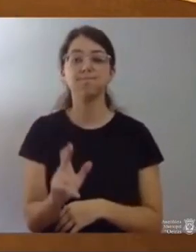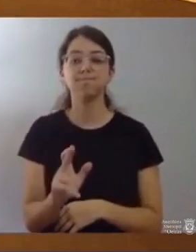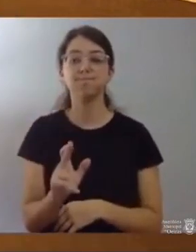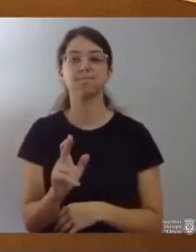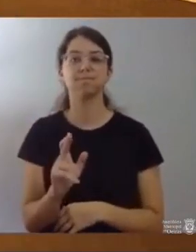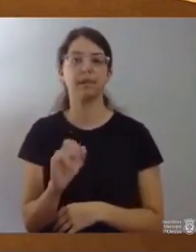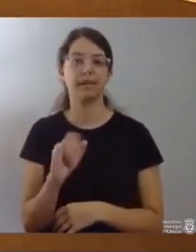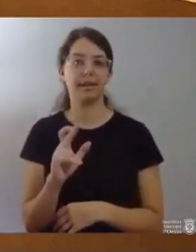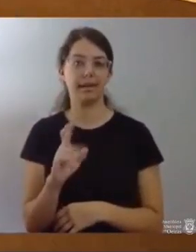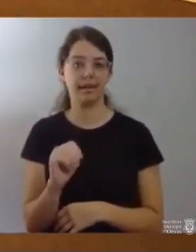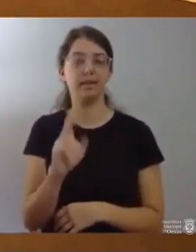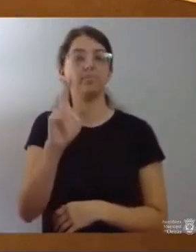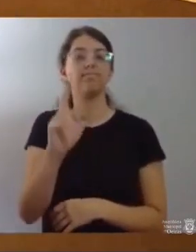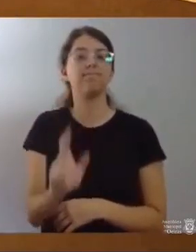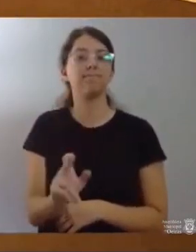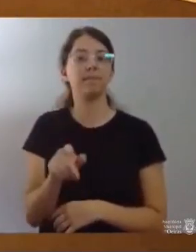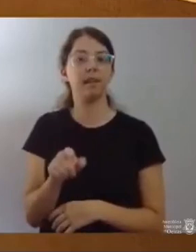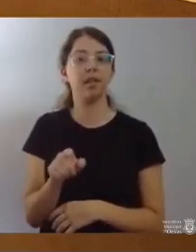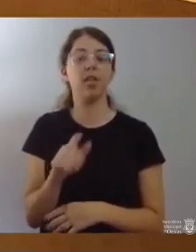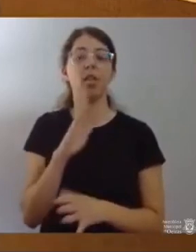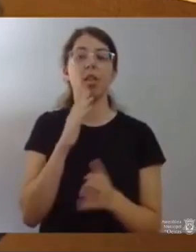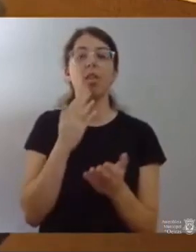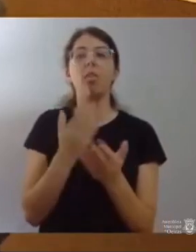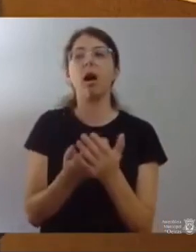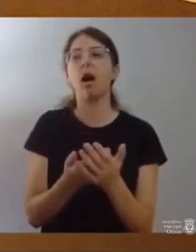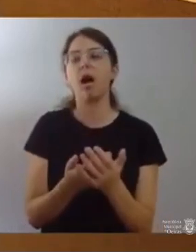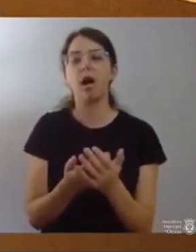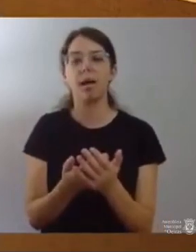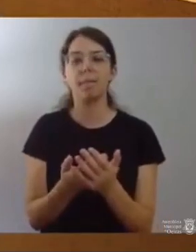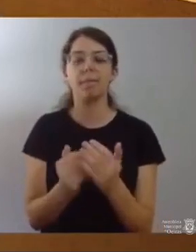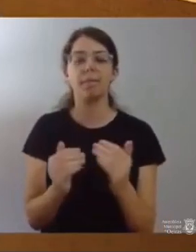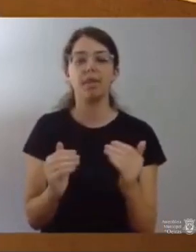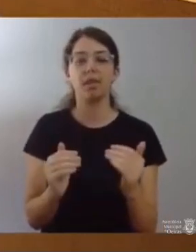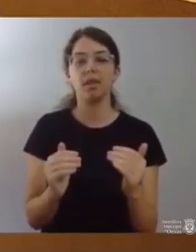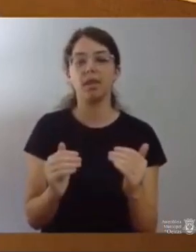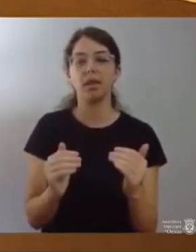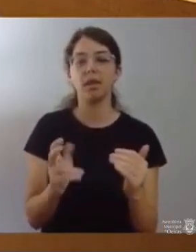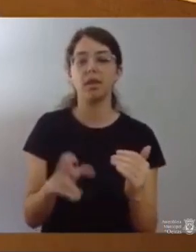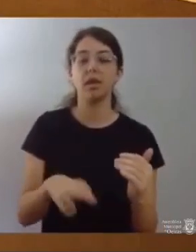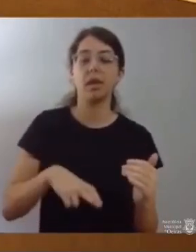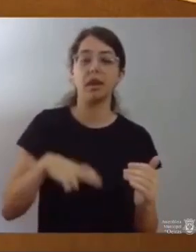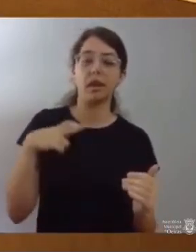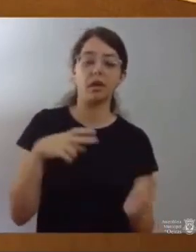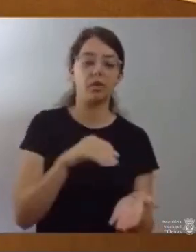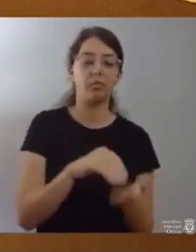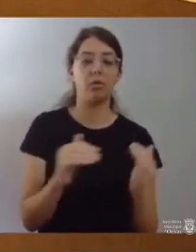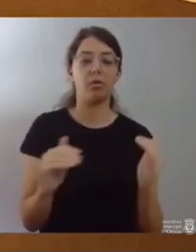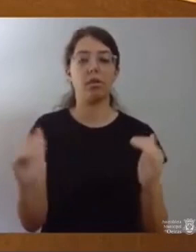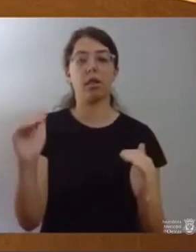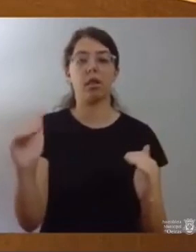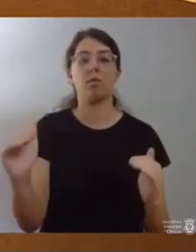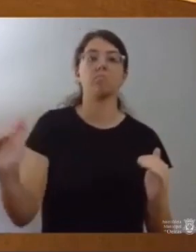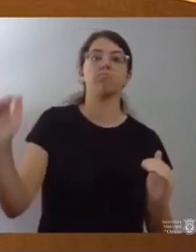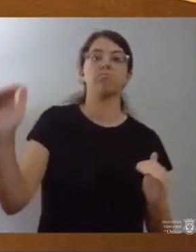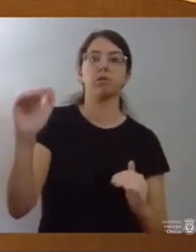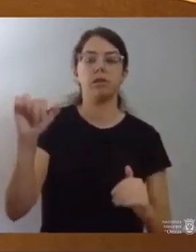IRS aumente mais o fosso entre ricos e pobres. Basta dizer